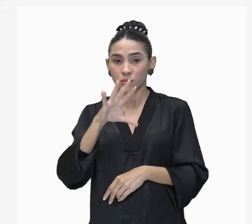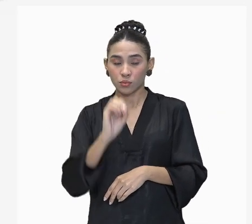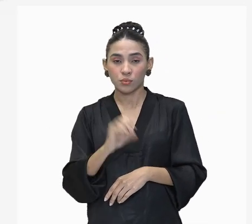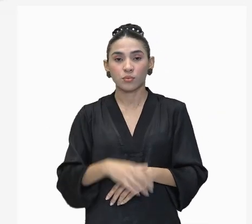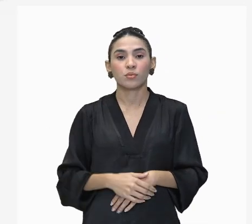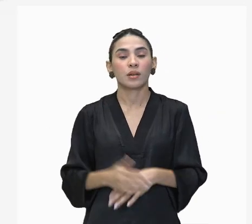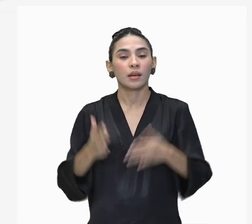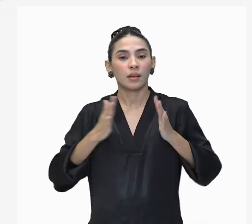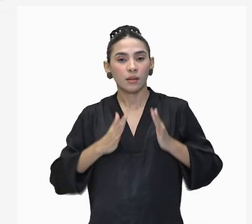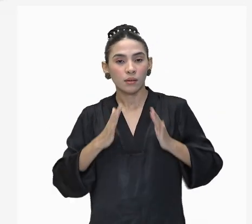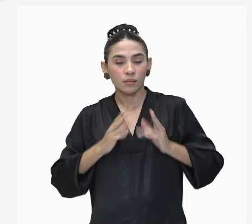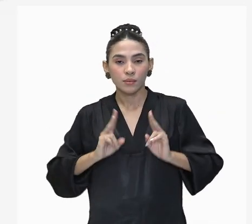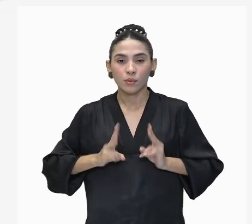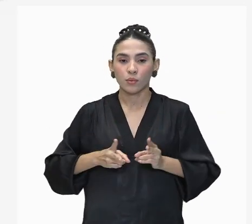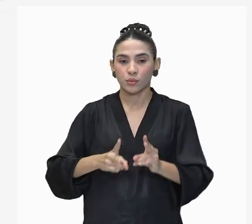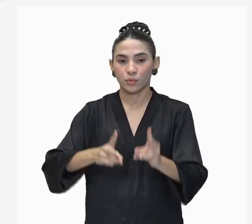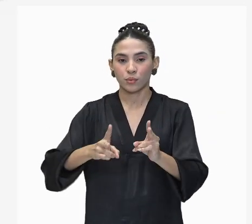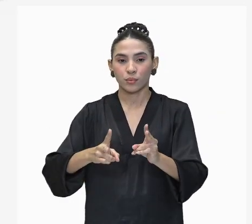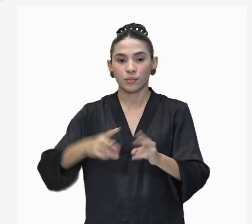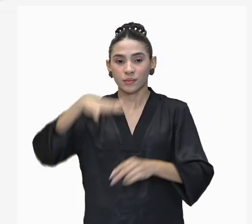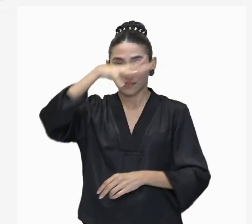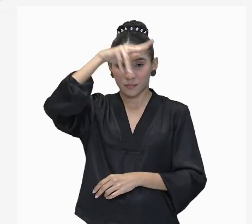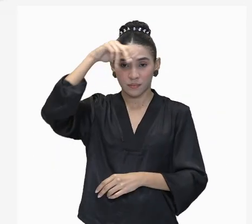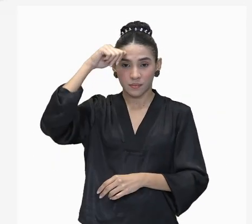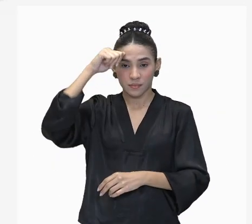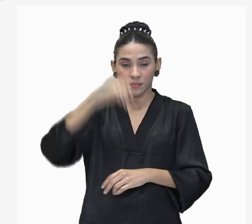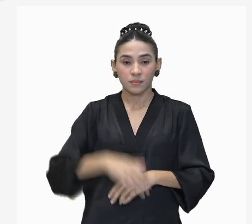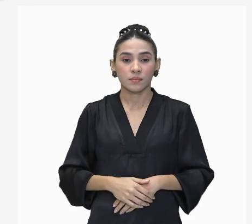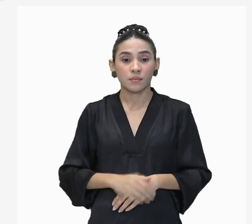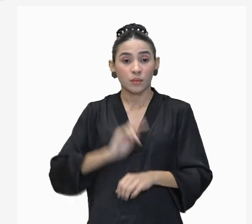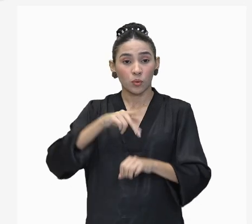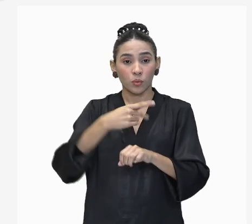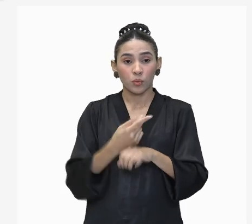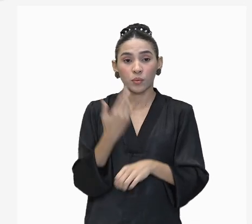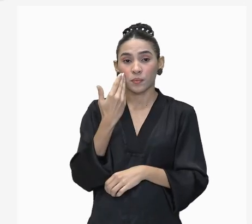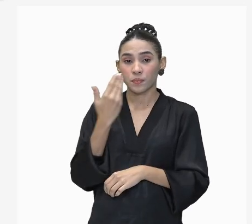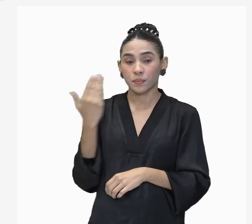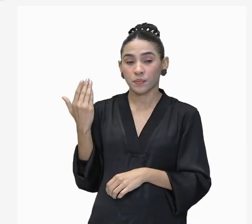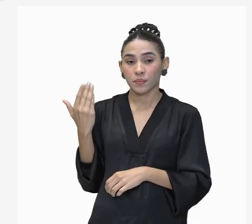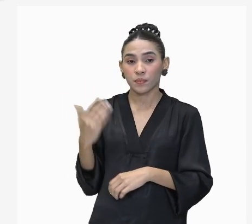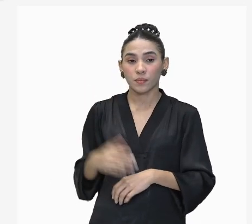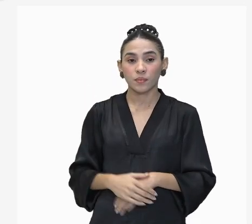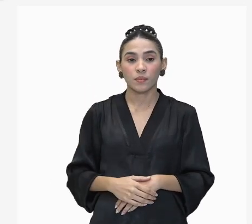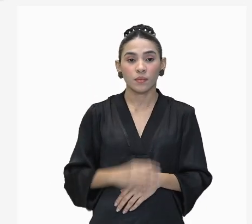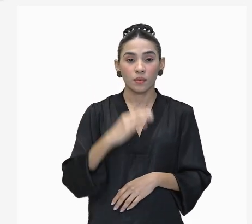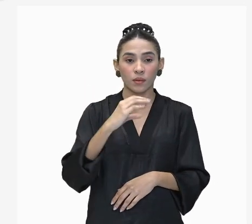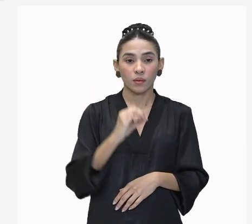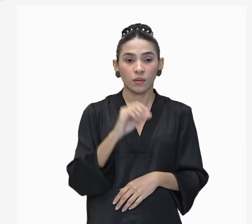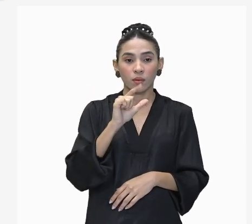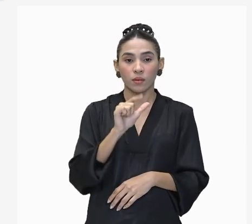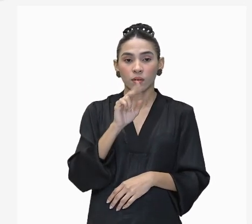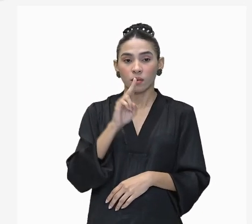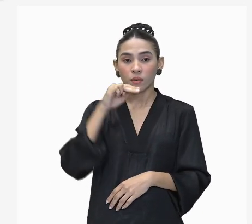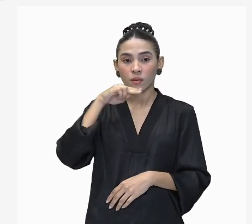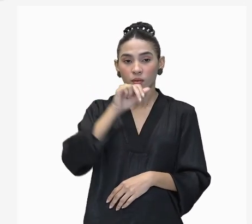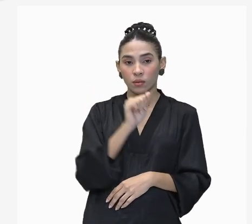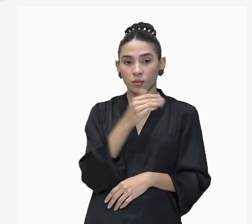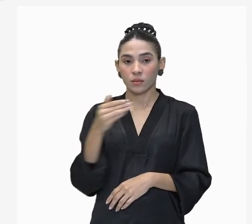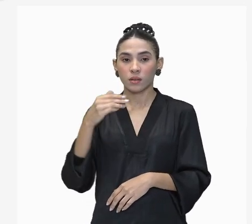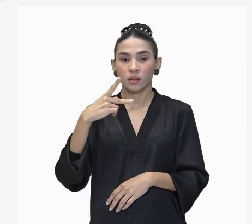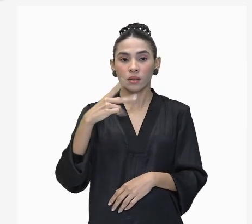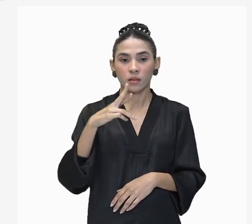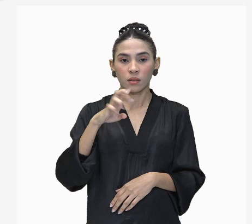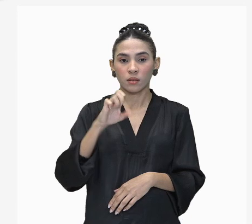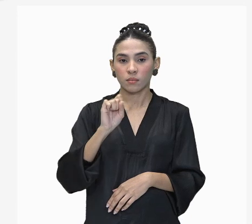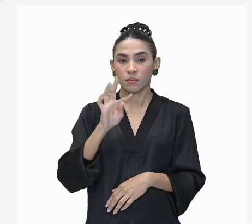tranquilidade voltou à cidade de Manaus. E o próximo movimento tenentista é a Coluna Prestes. O que foi